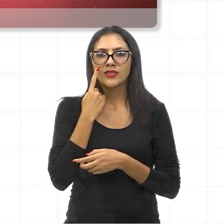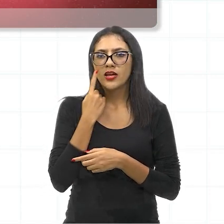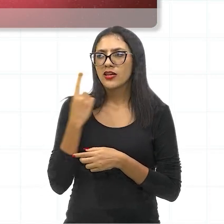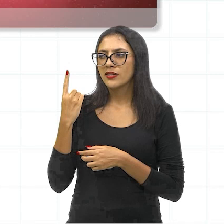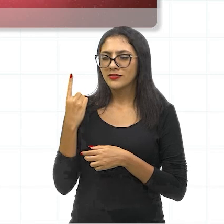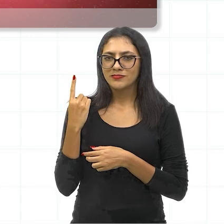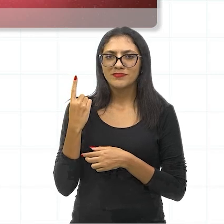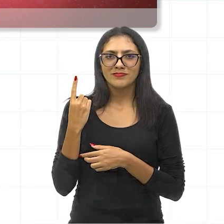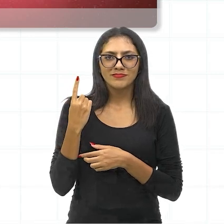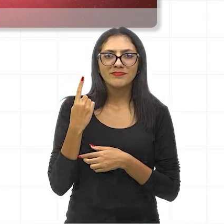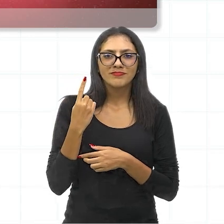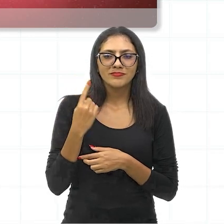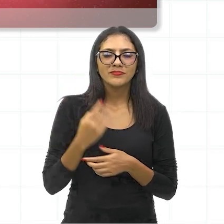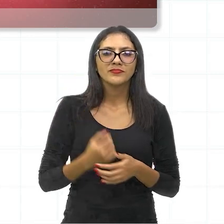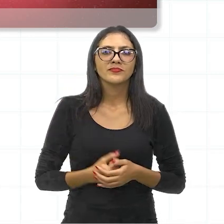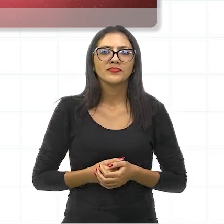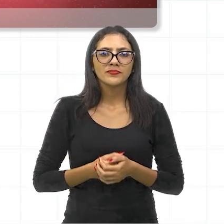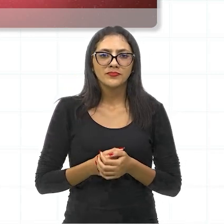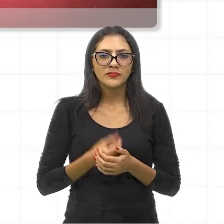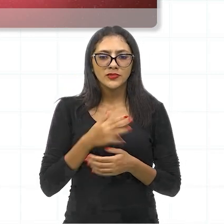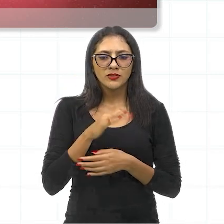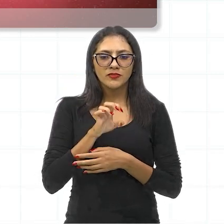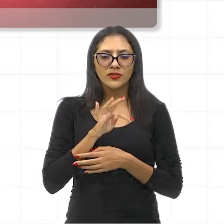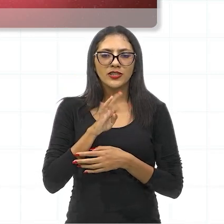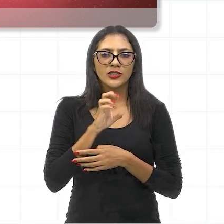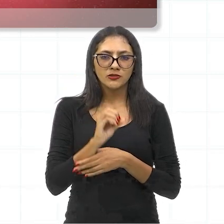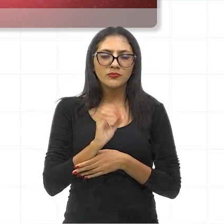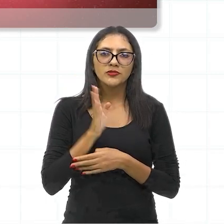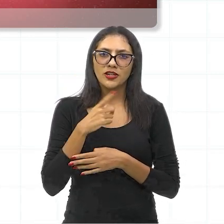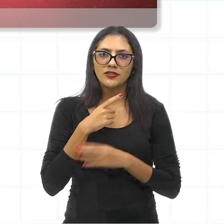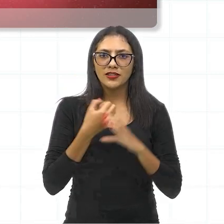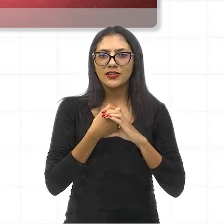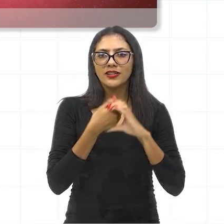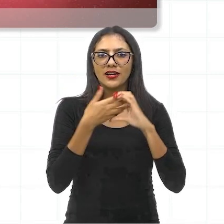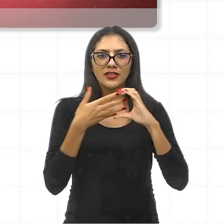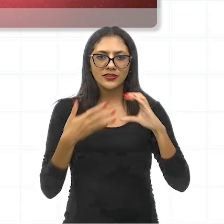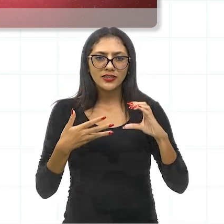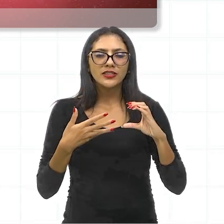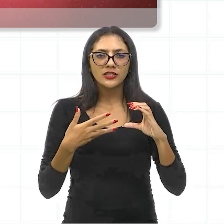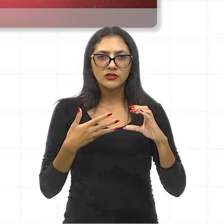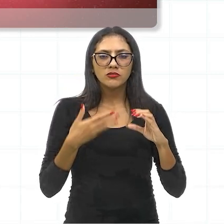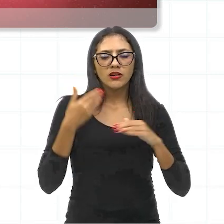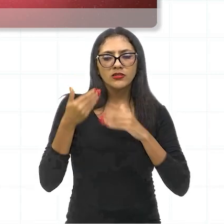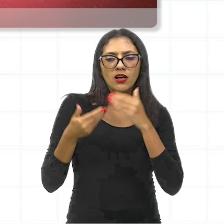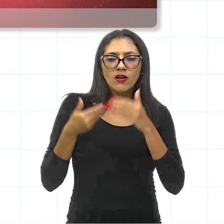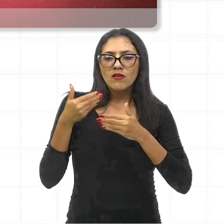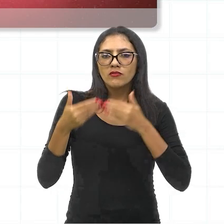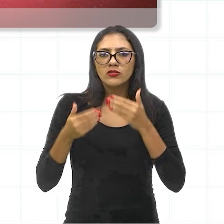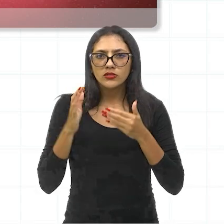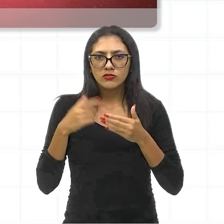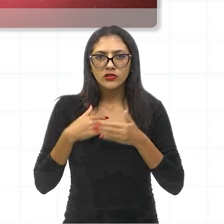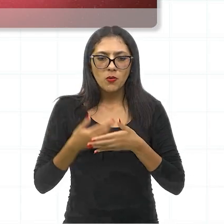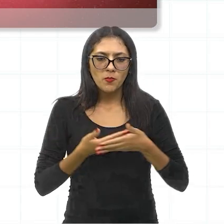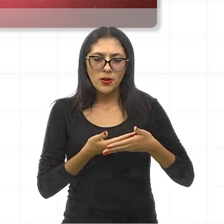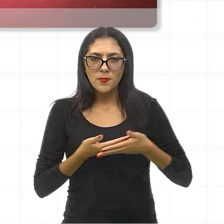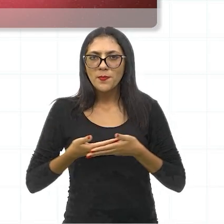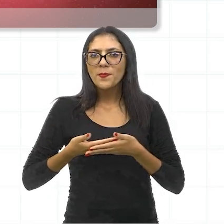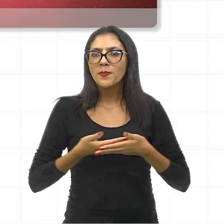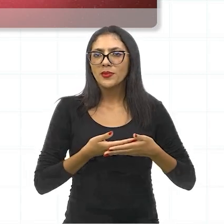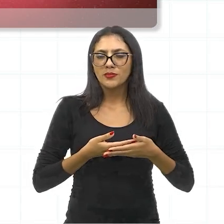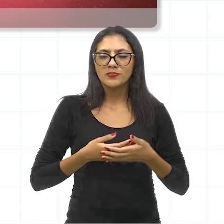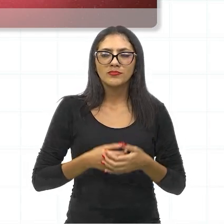do feto. O embrião se transforma em um feto até o seu nascimento, né? E aí, no período ali